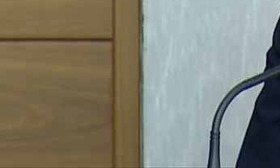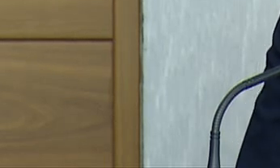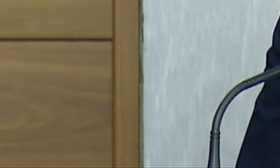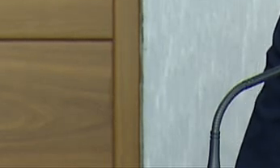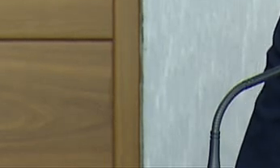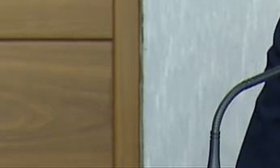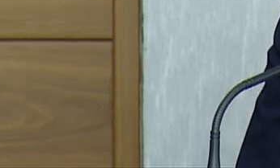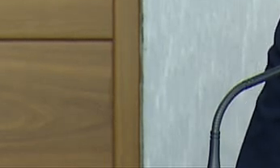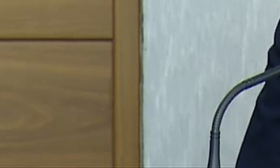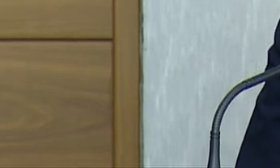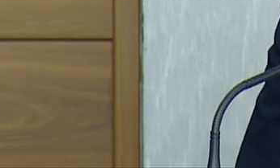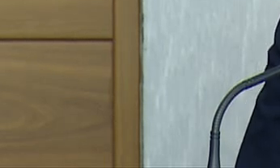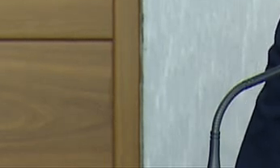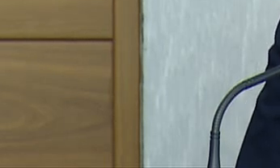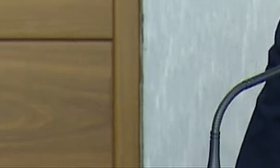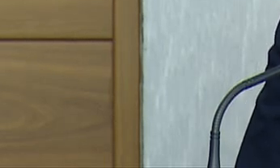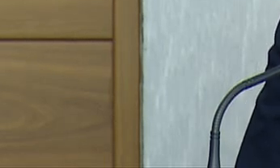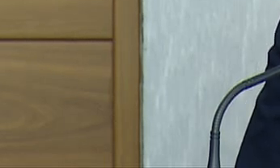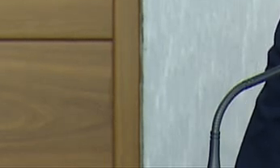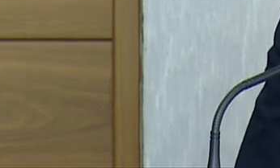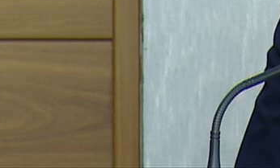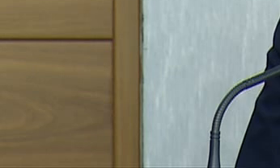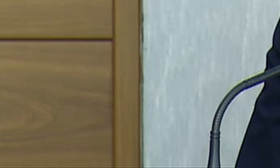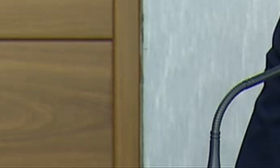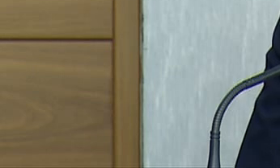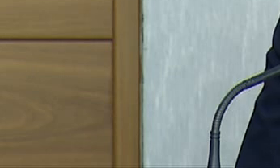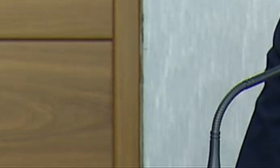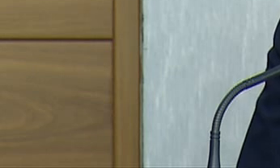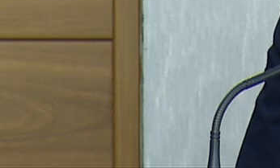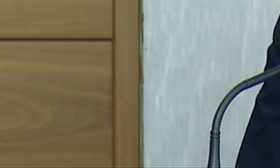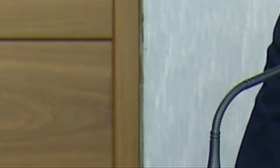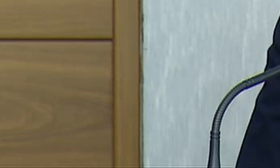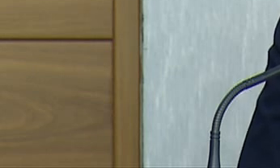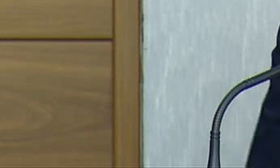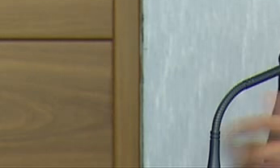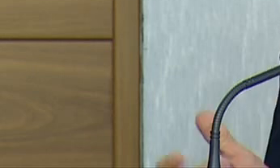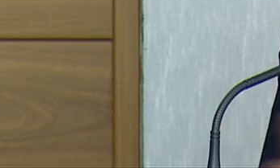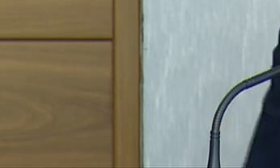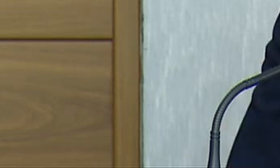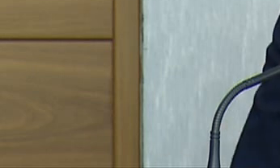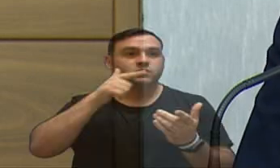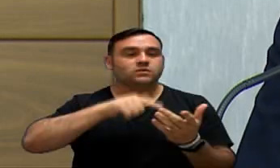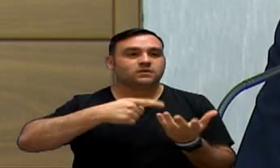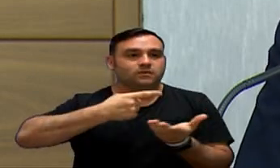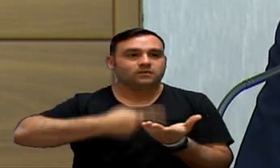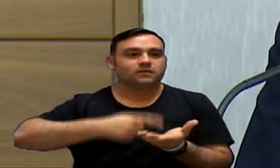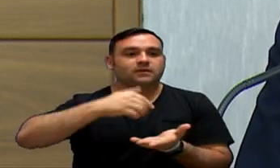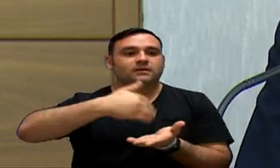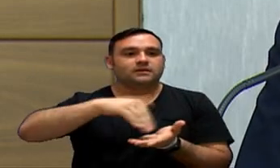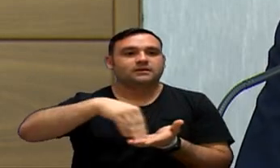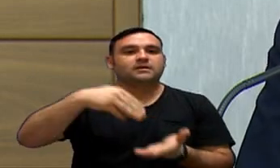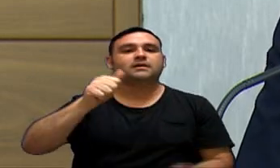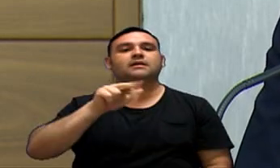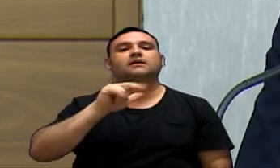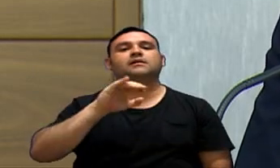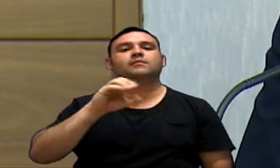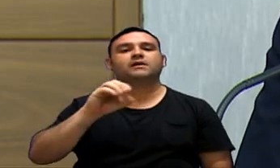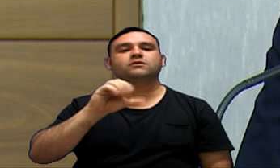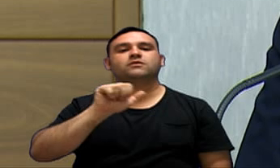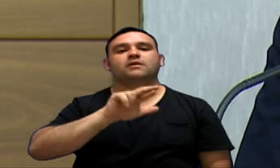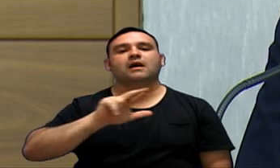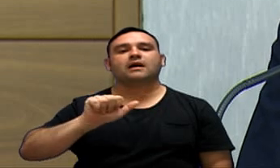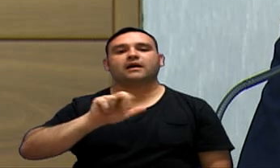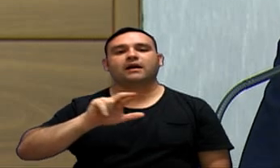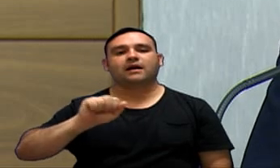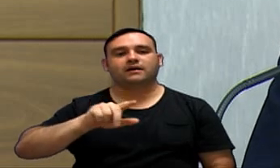Fernanda Buratini não pôde estar presente, Secretaria de Comunicação. Conseguimos a agenda com o secretário Márcio Carrara, da Secretaria